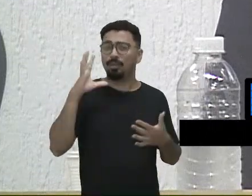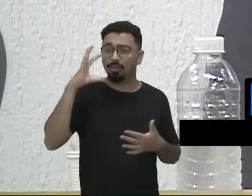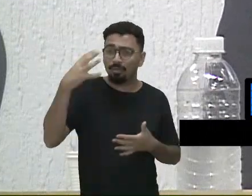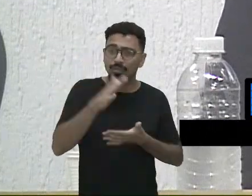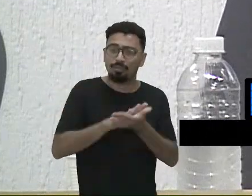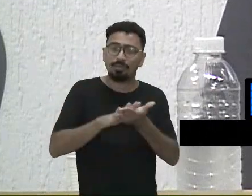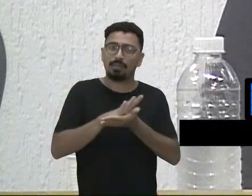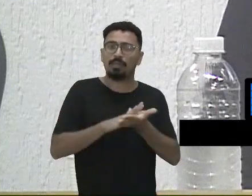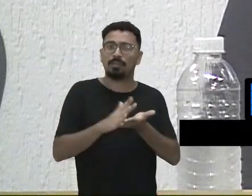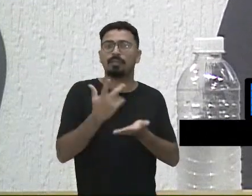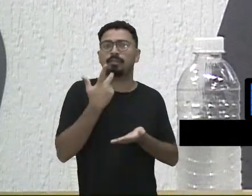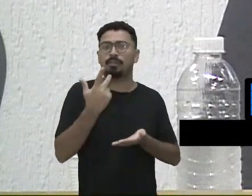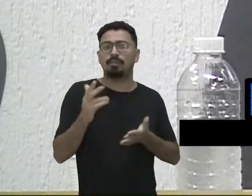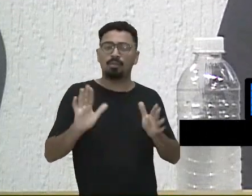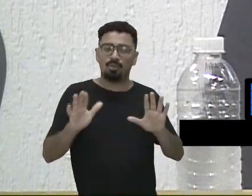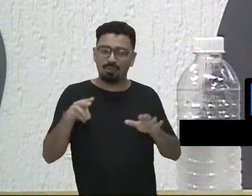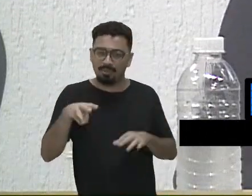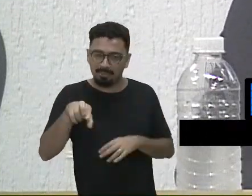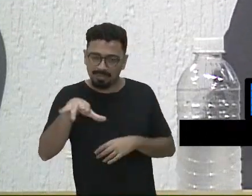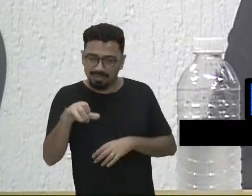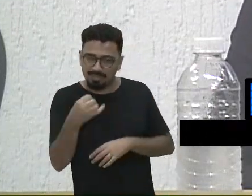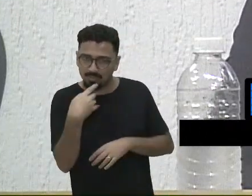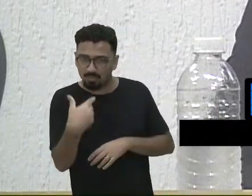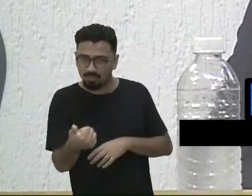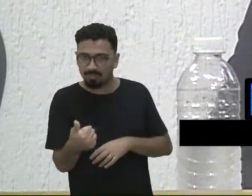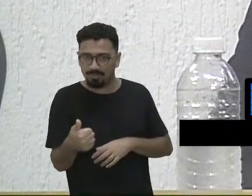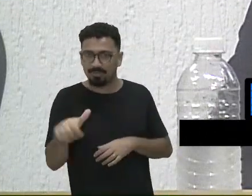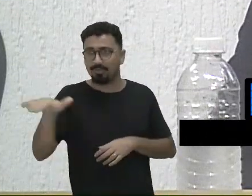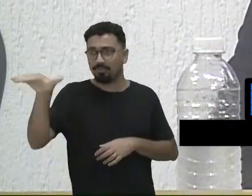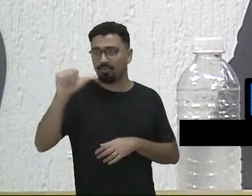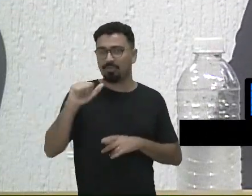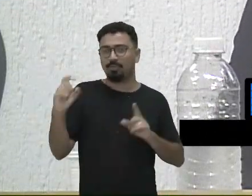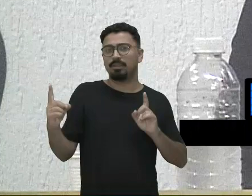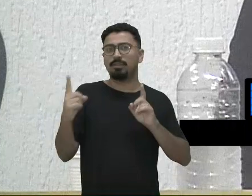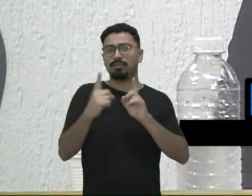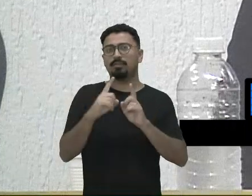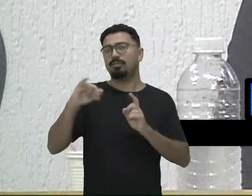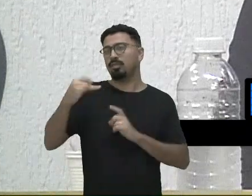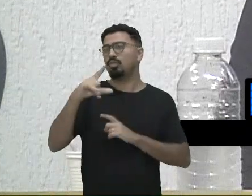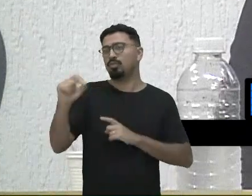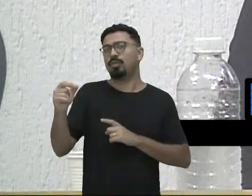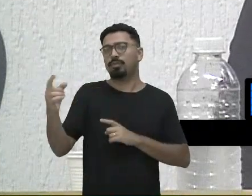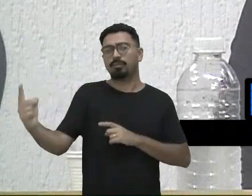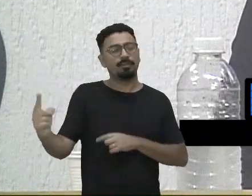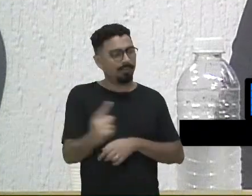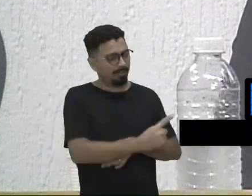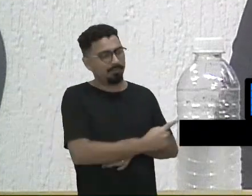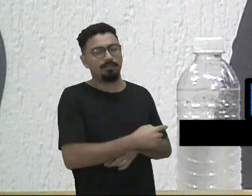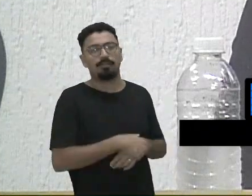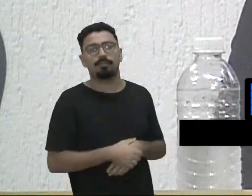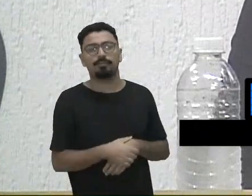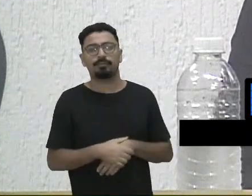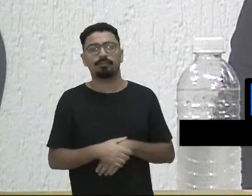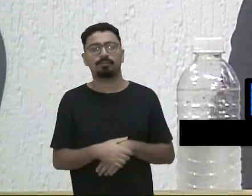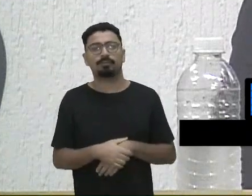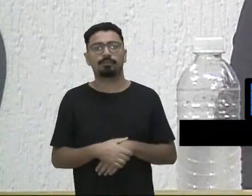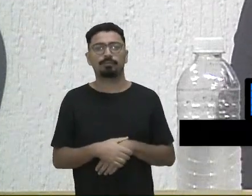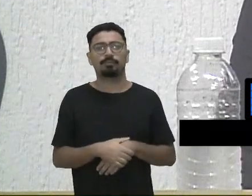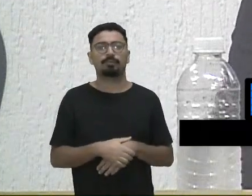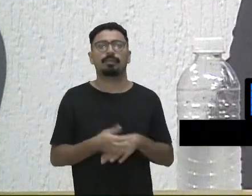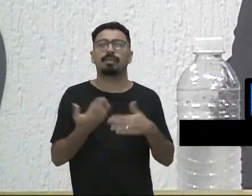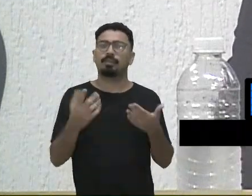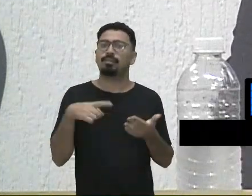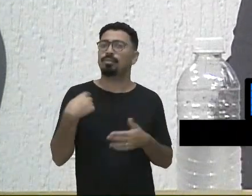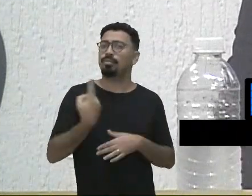recepção e falar... Oi, Maria, tudo bem? E aí, quando for chamar para o atendimento, falar, oi, João, entra aqui. O que a gente